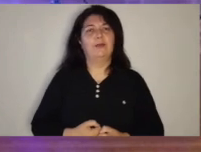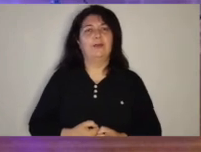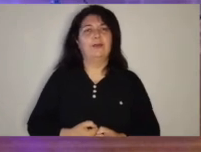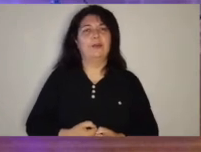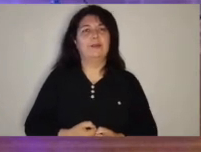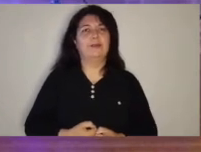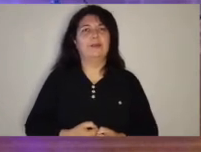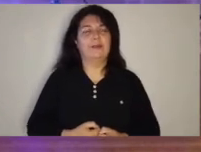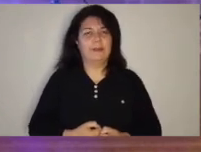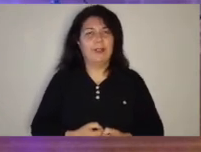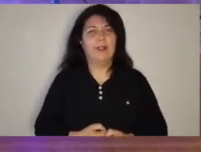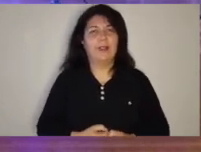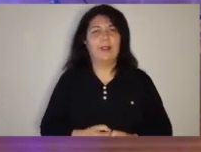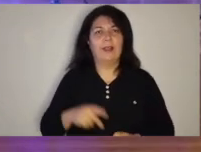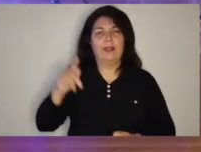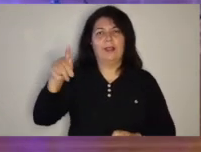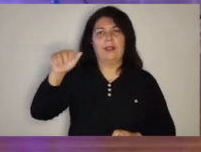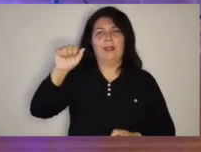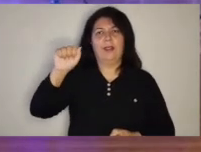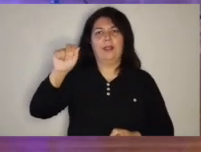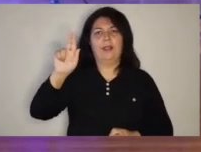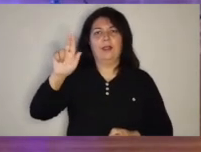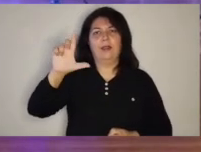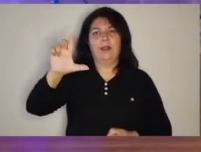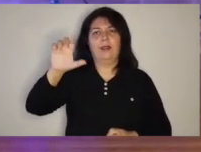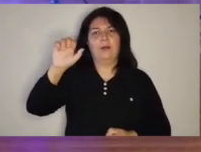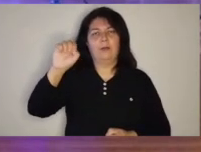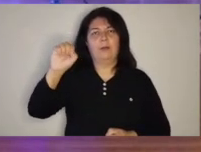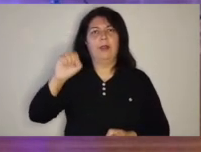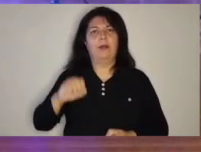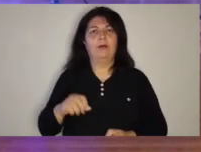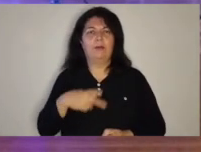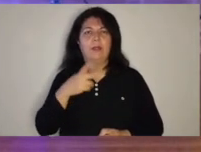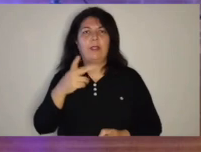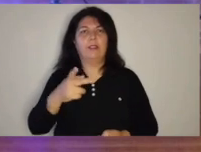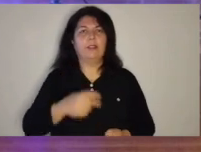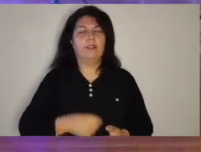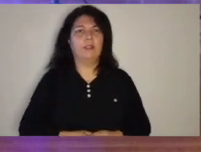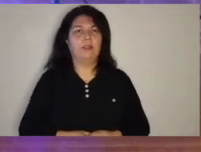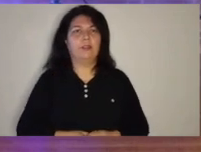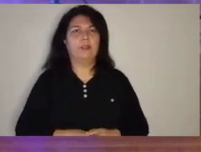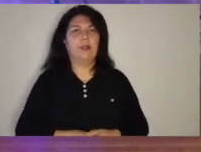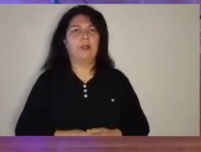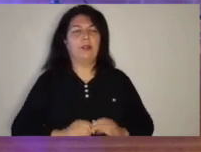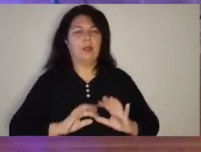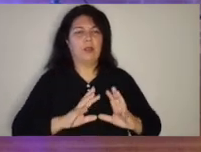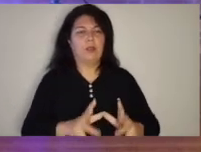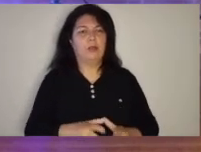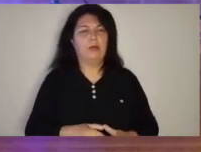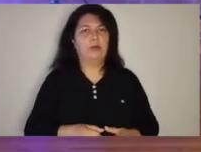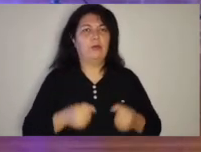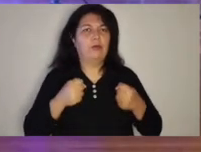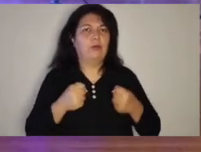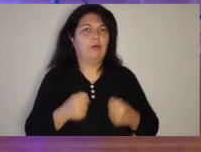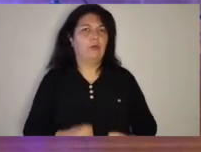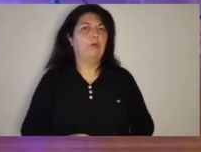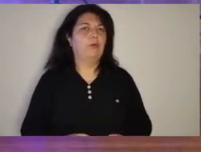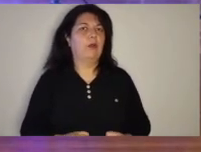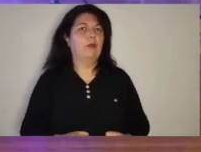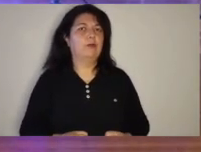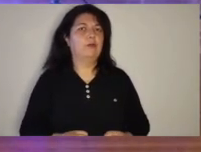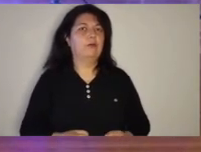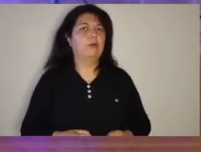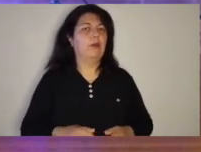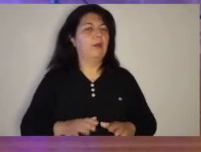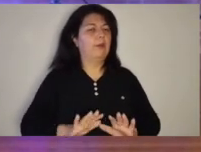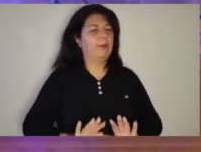apóstolo Paulo fala, todas as coisas me são lícitas, mas nem tudo me convém. E aí o que acontece,